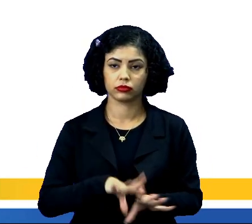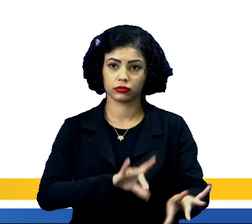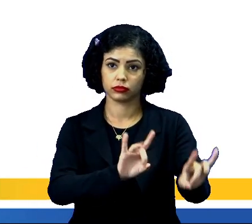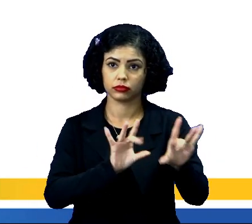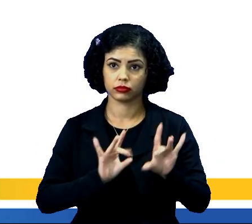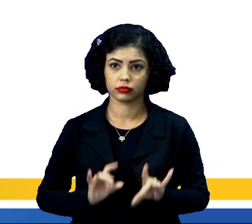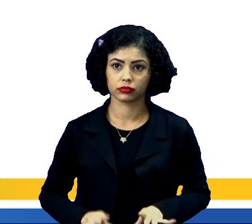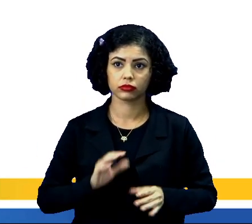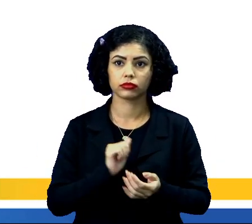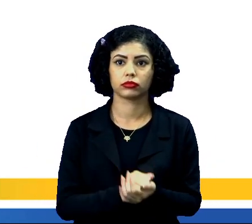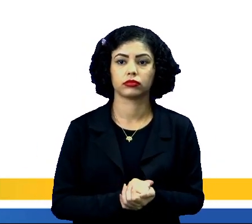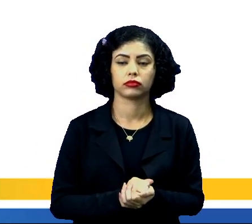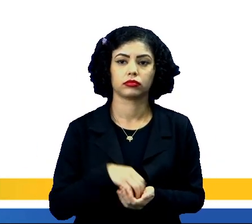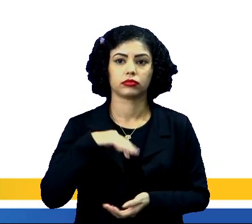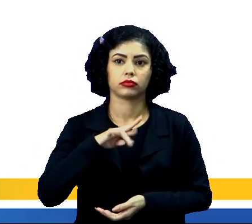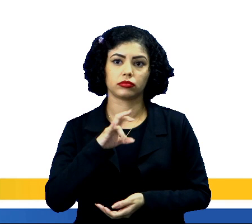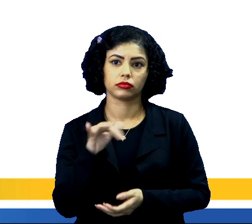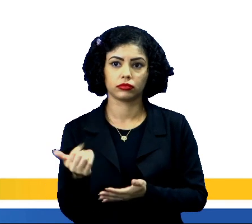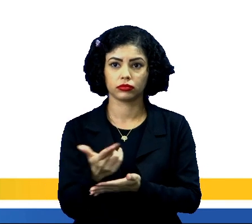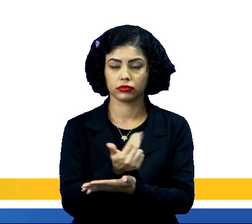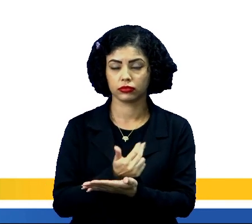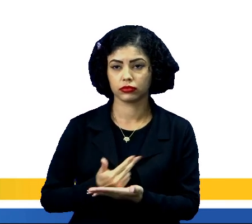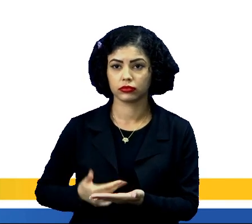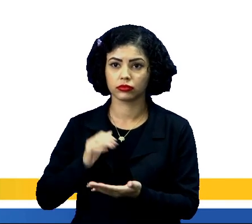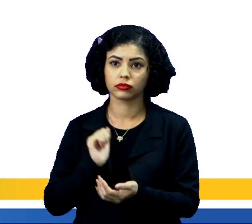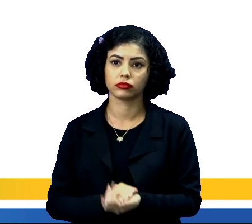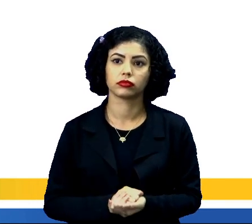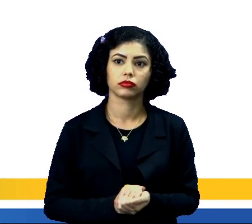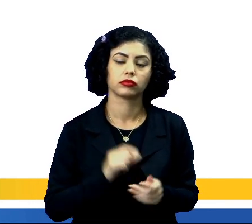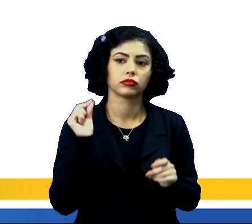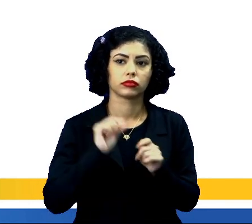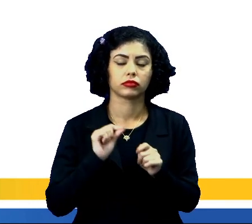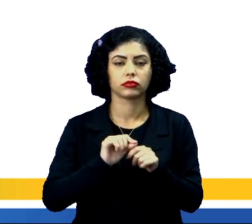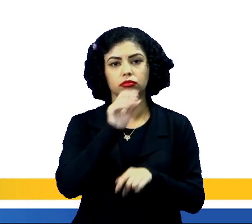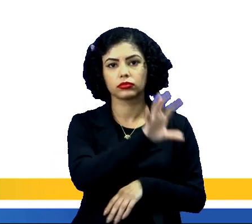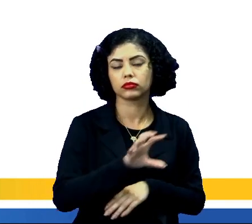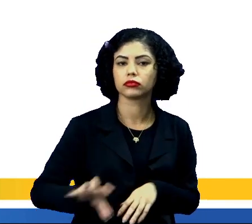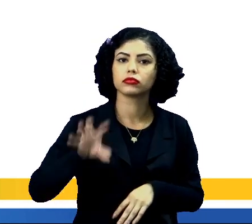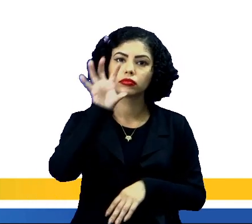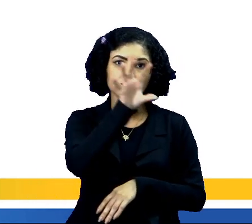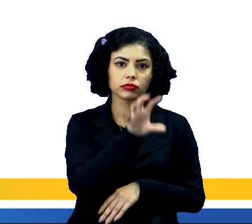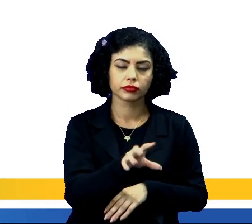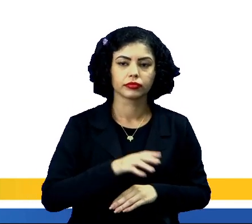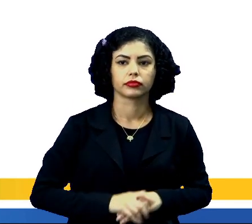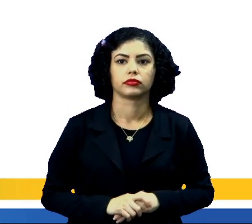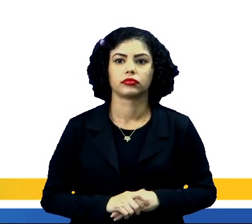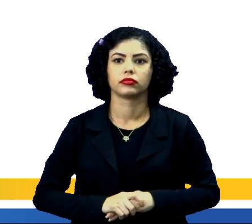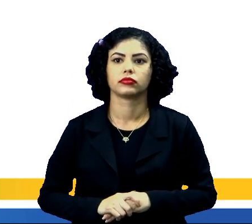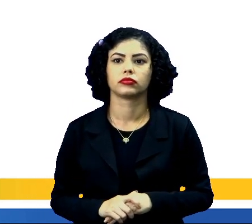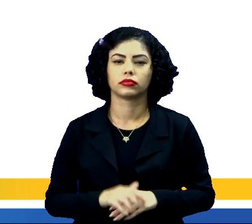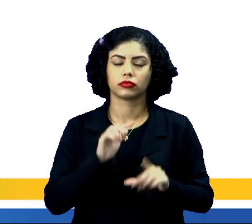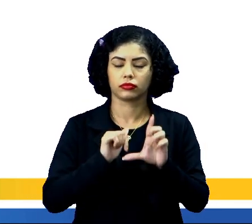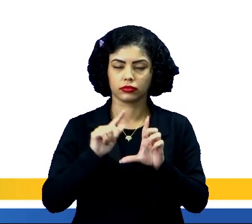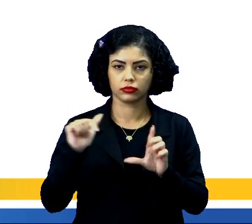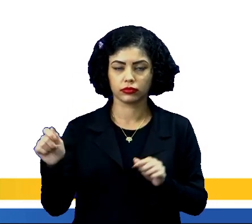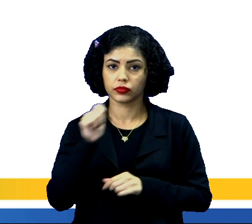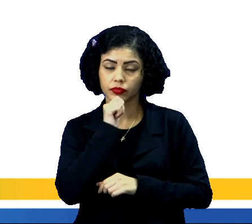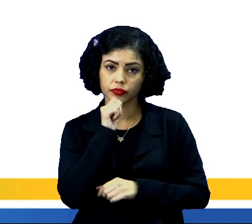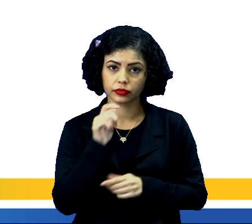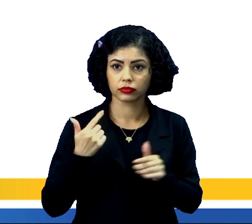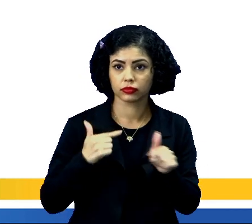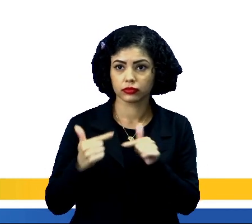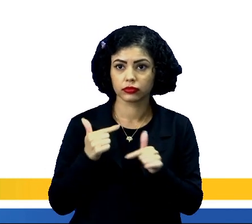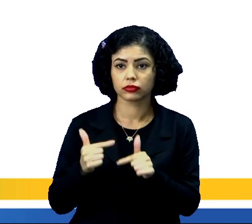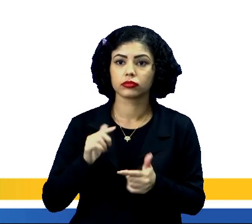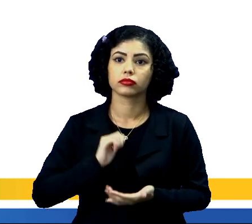um conjunto de técnicas, métodos e artes destinados à elaboração de mapas. O nível de eficiência do